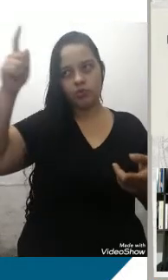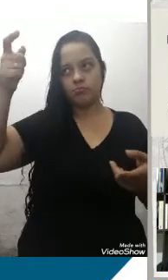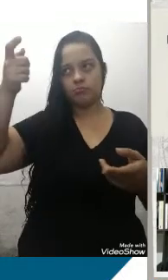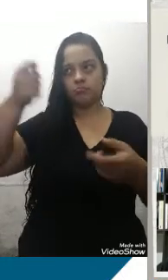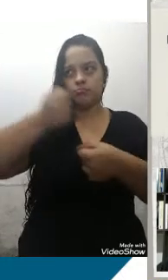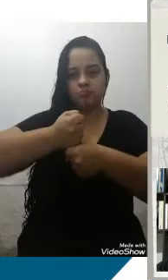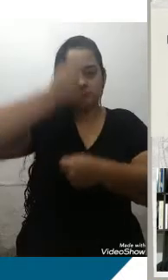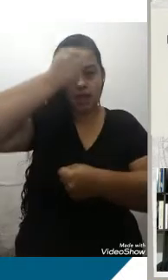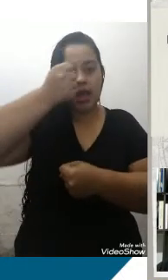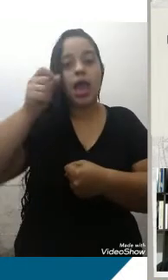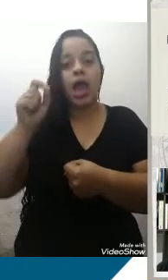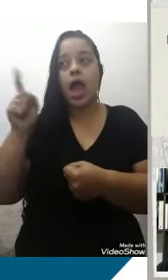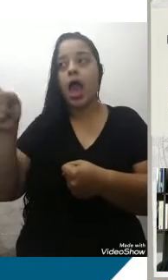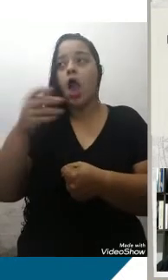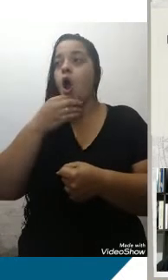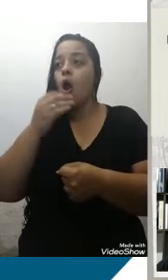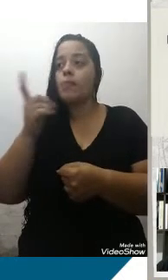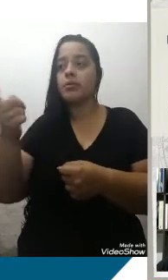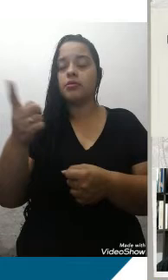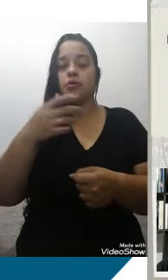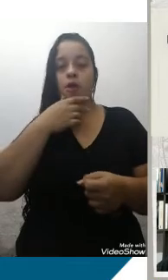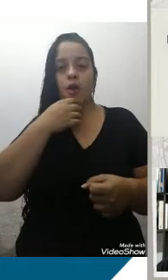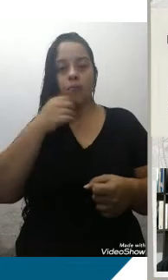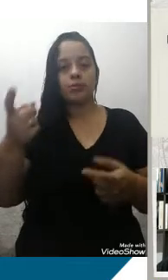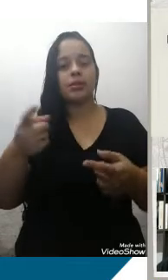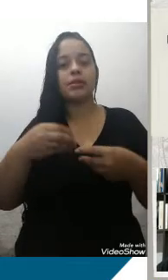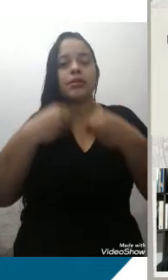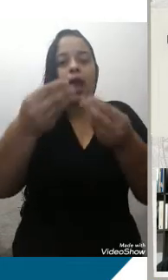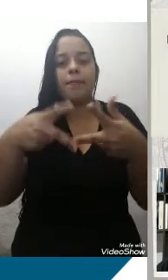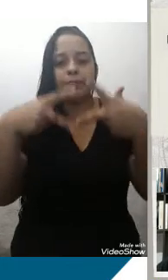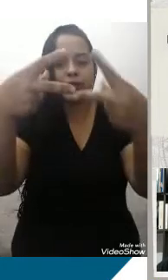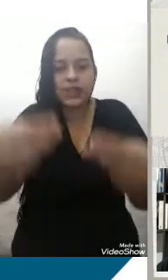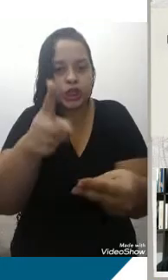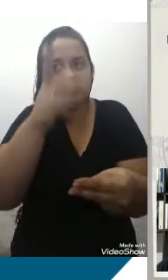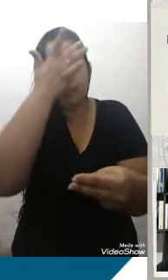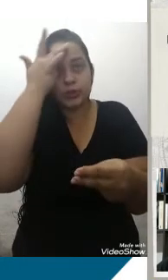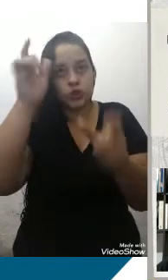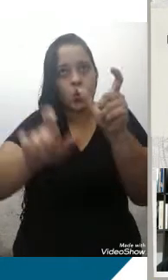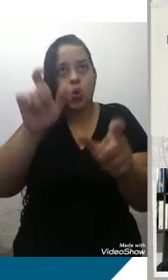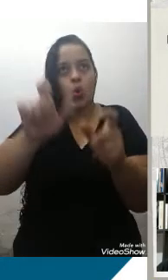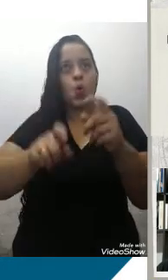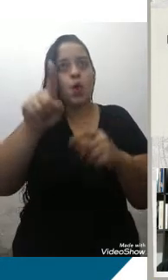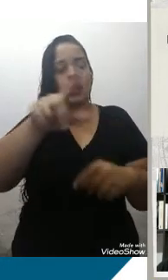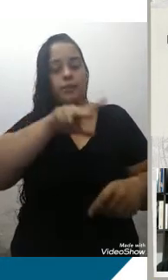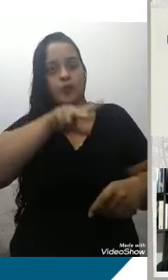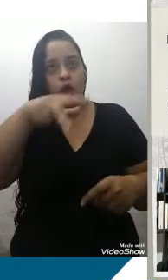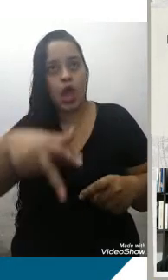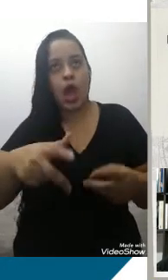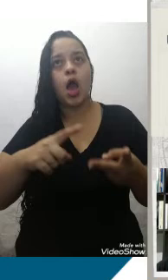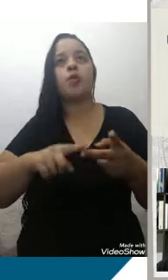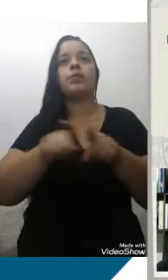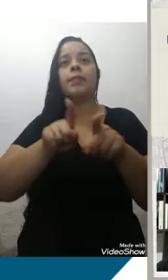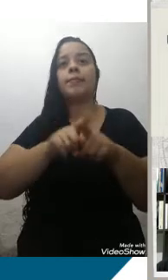ilustração, nessa imagem, ele vai enviar presentes através das embaixadas que envia lá para o reino de Portugal, e até